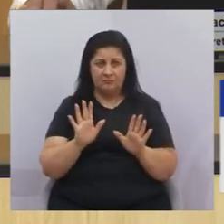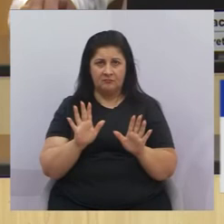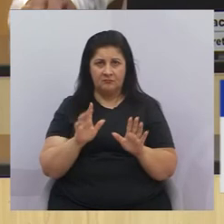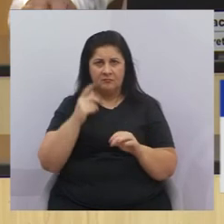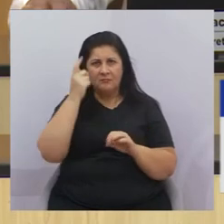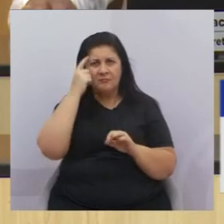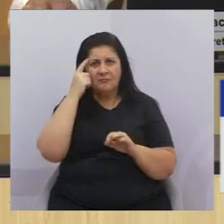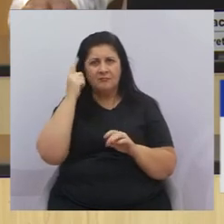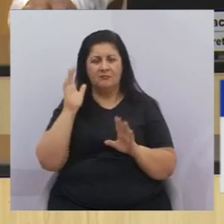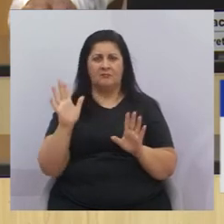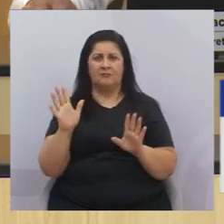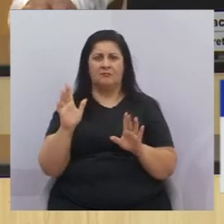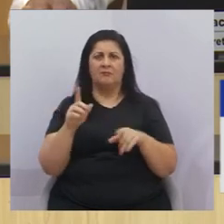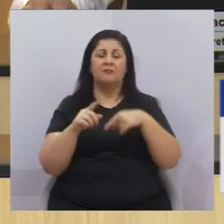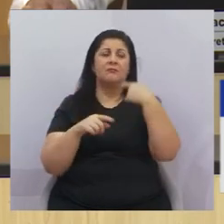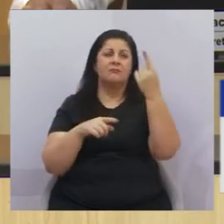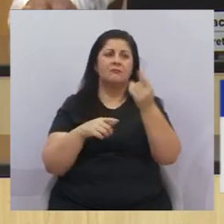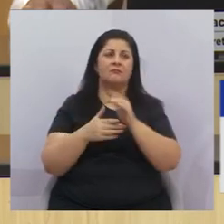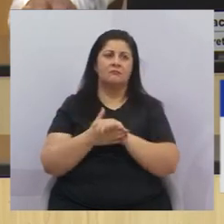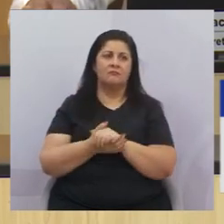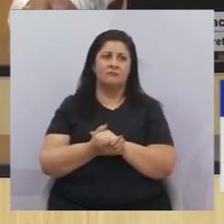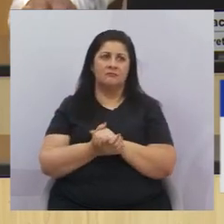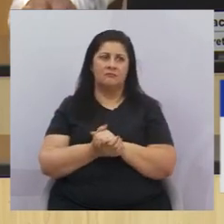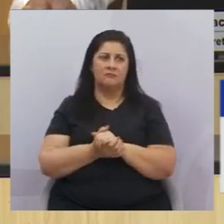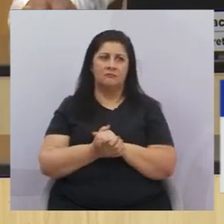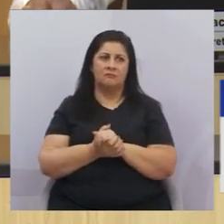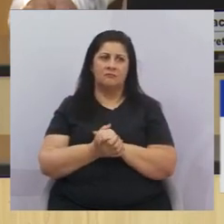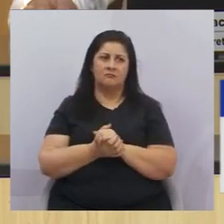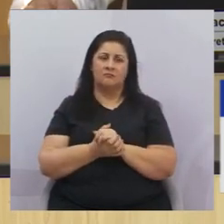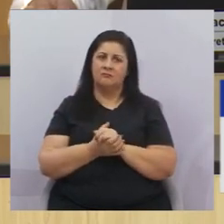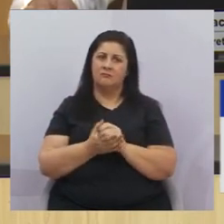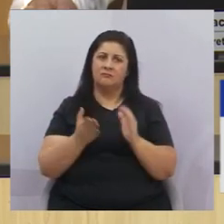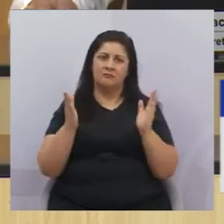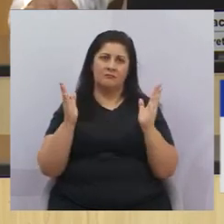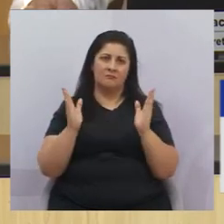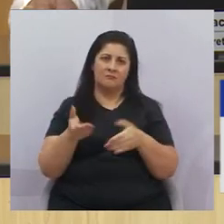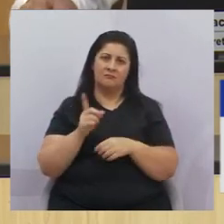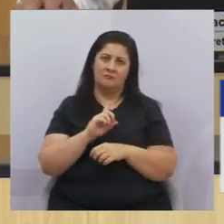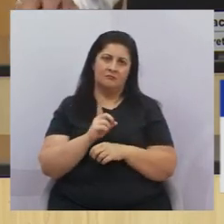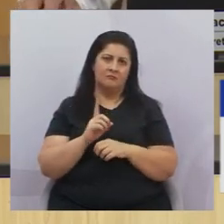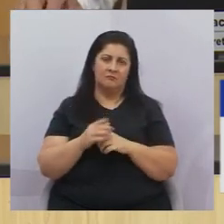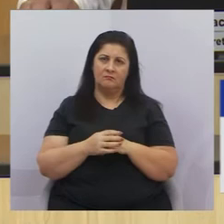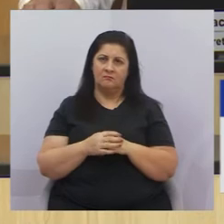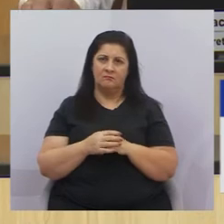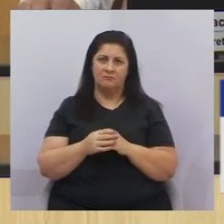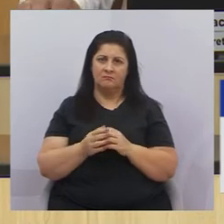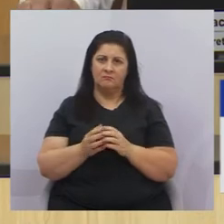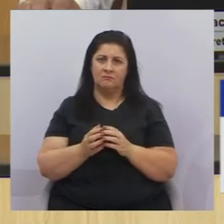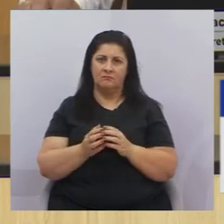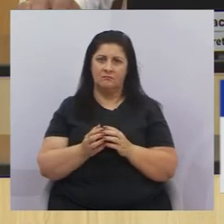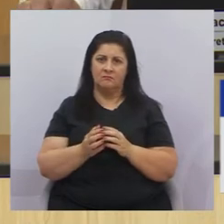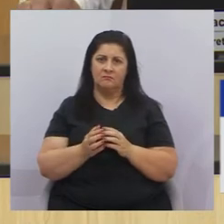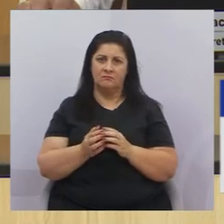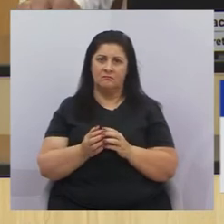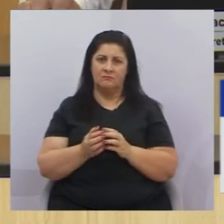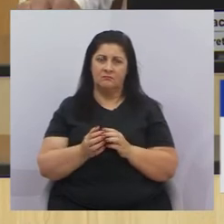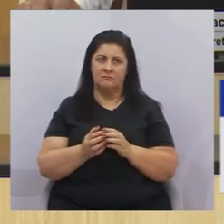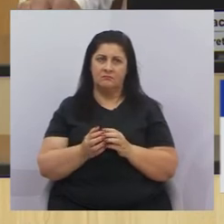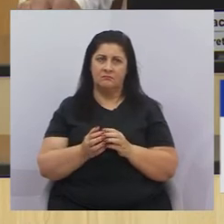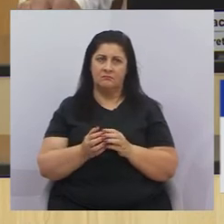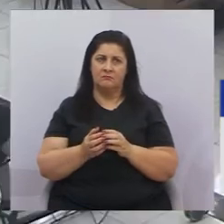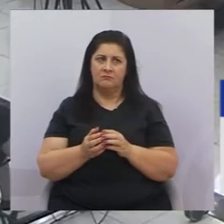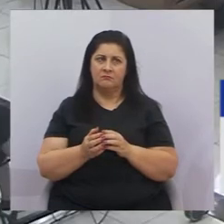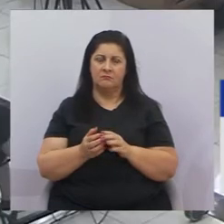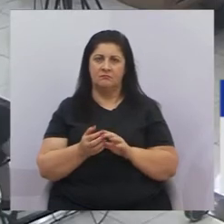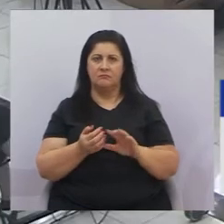isso mais para frente. Mas nós não estamos no momento agora. Pastor, só